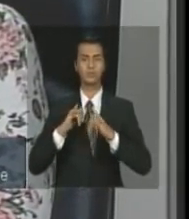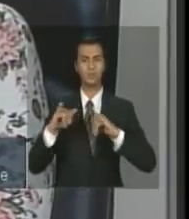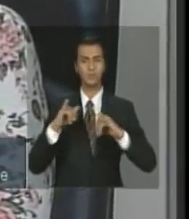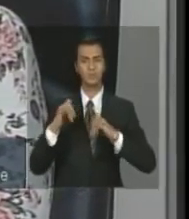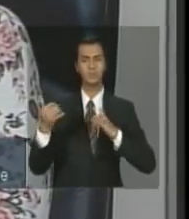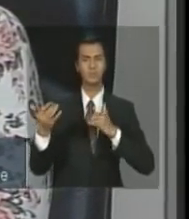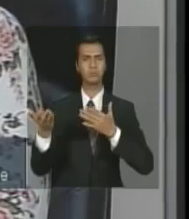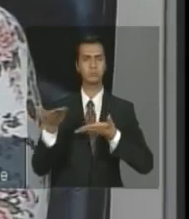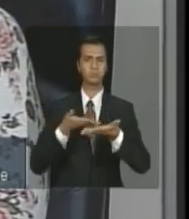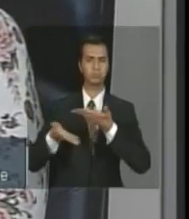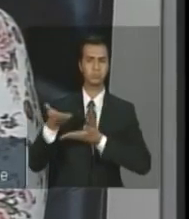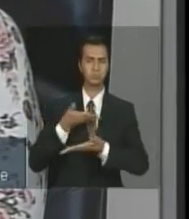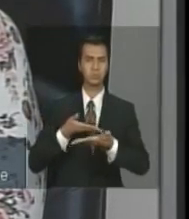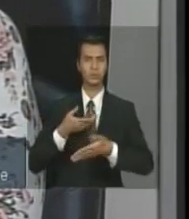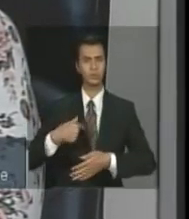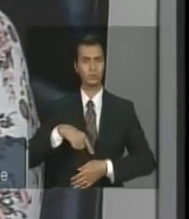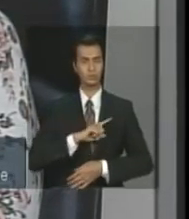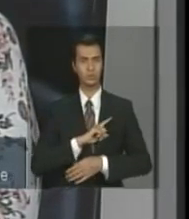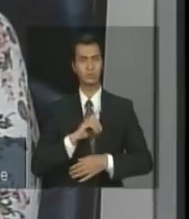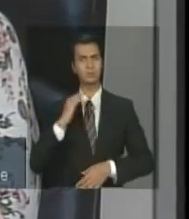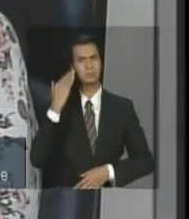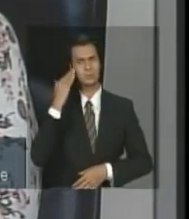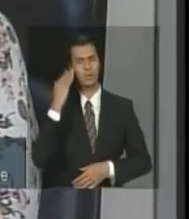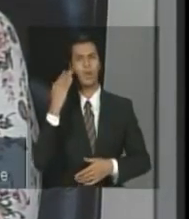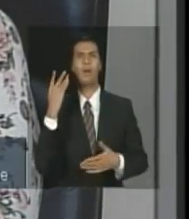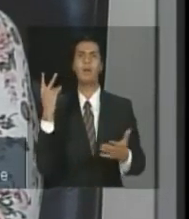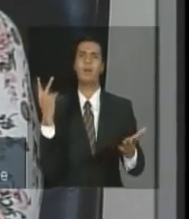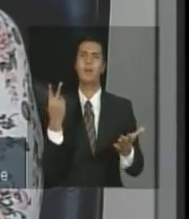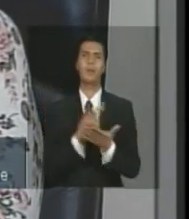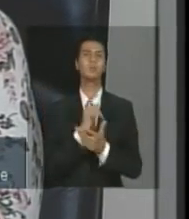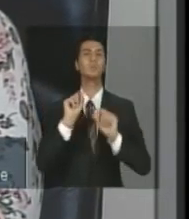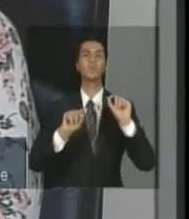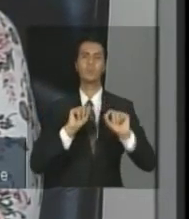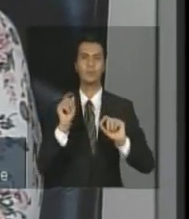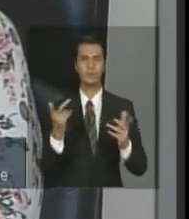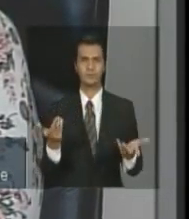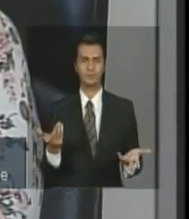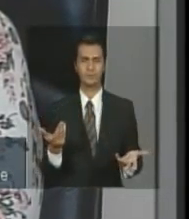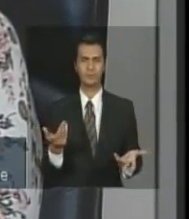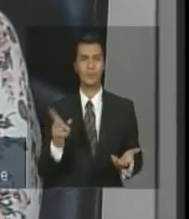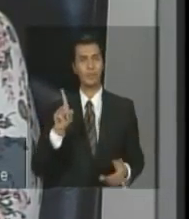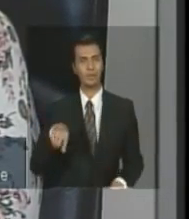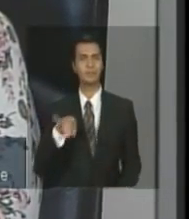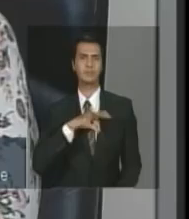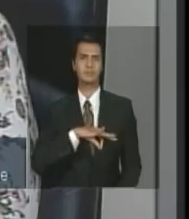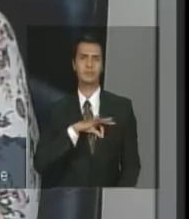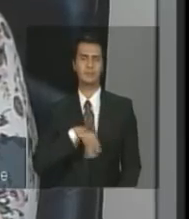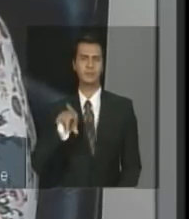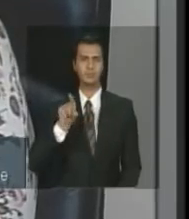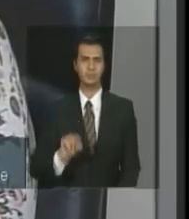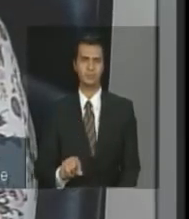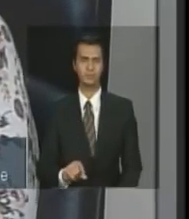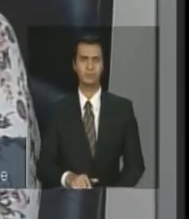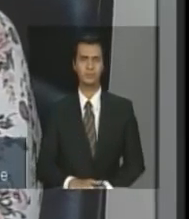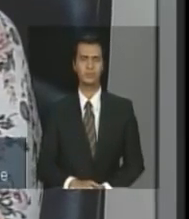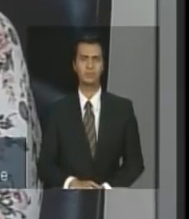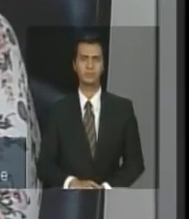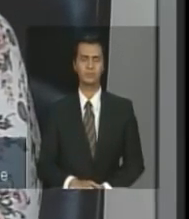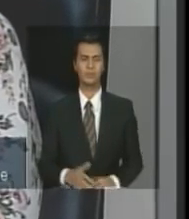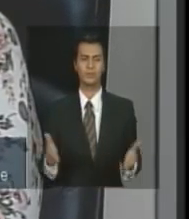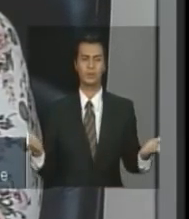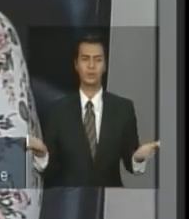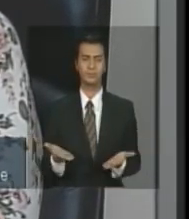entendemos o que era, na nossa avaliação, o erro, né, que é estar considerando o salário mínimo. E estamos